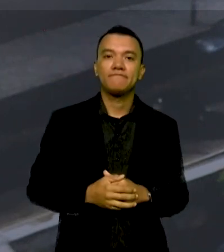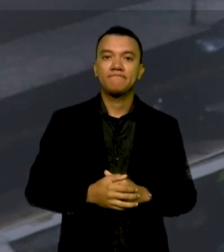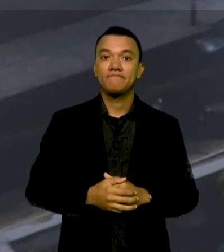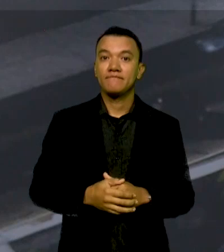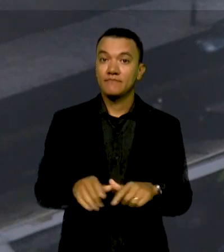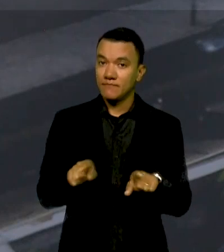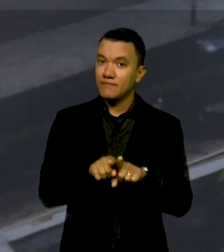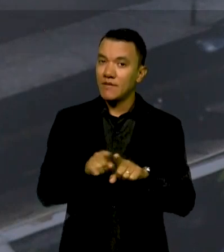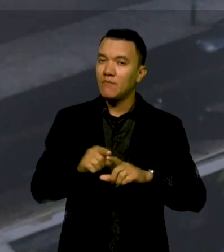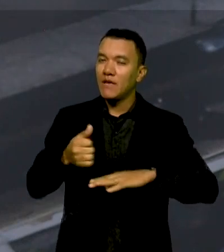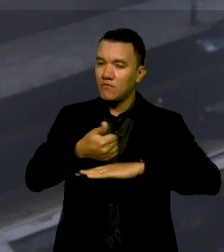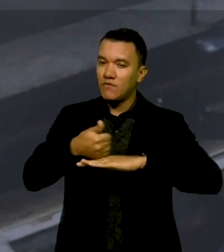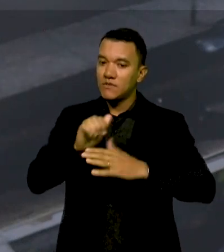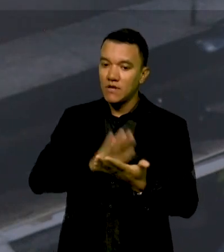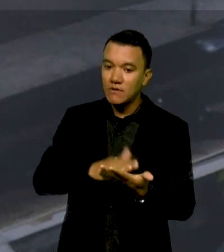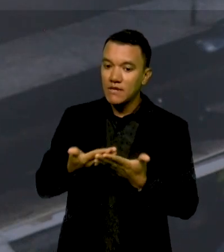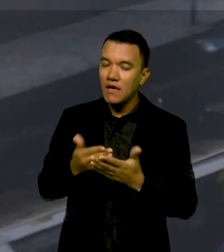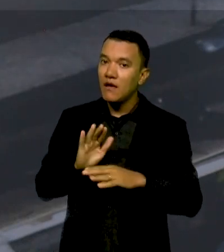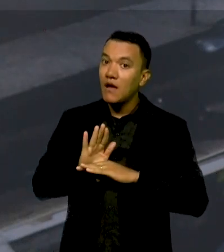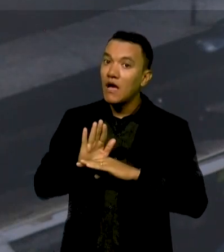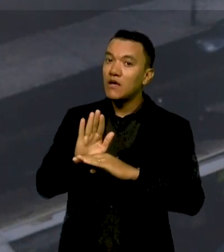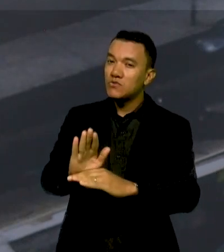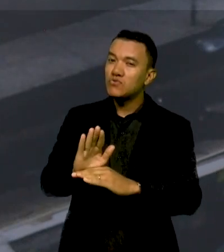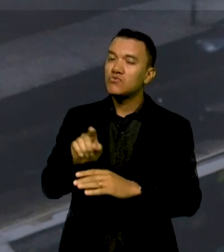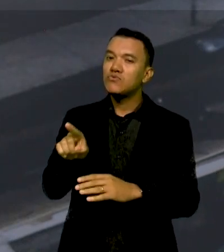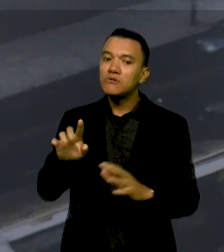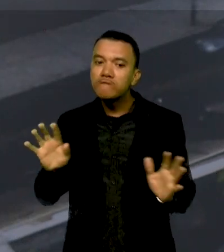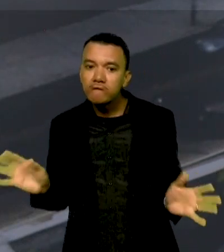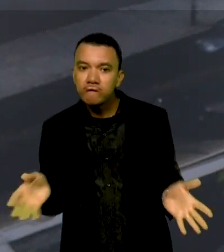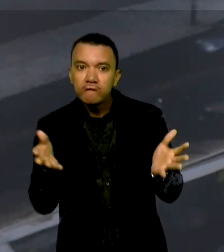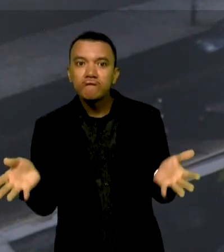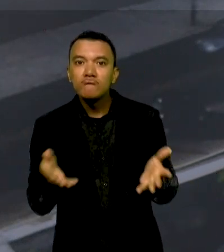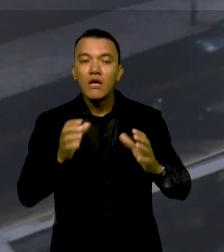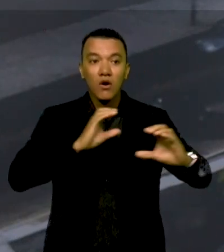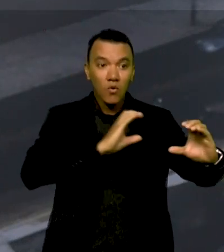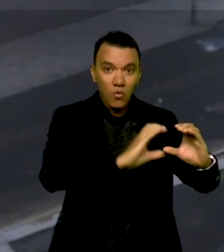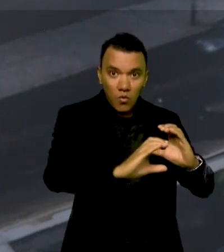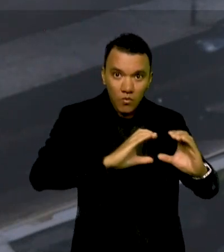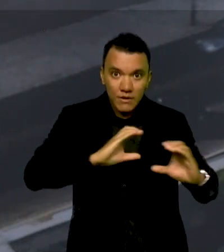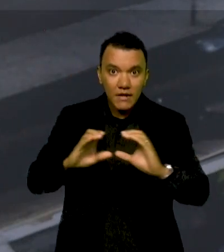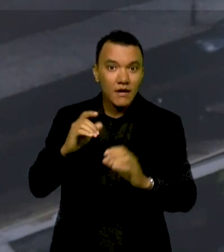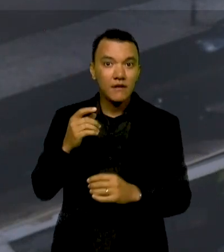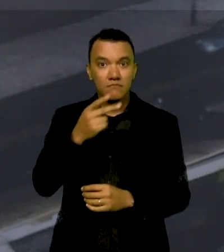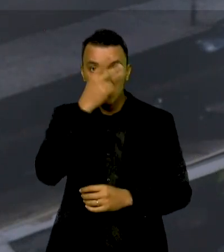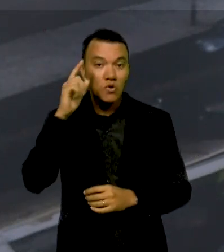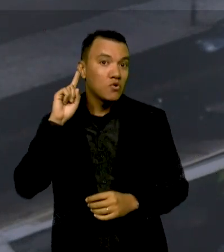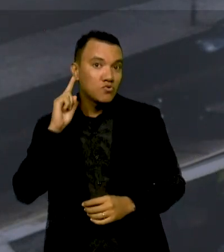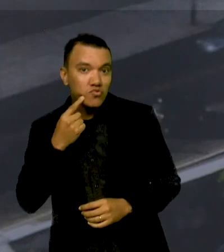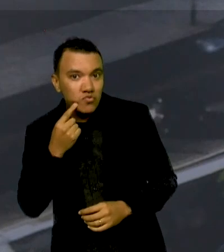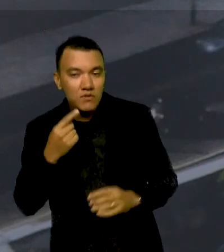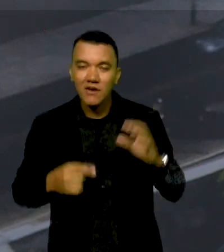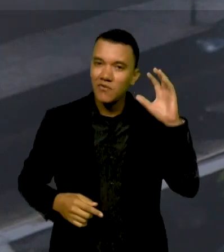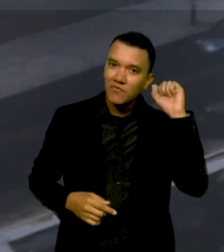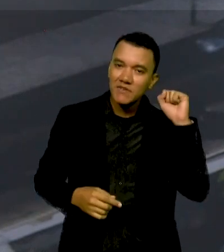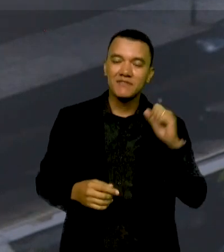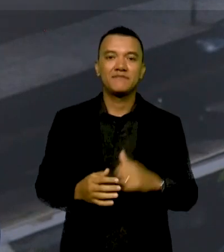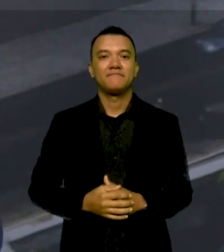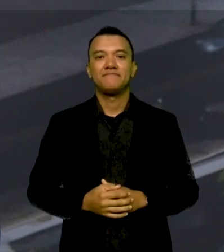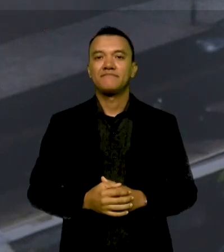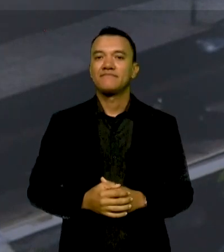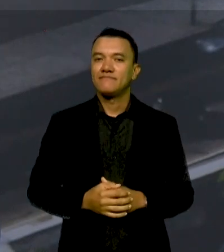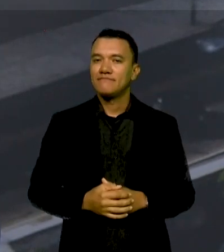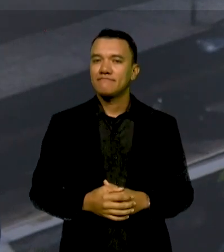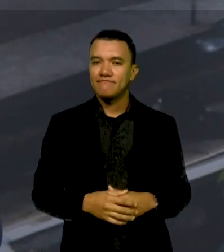intérpretes contribui para a promoção da comunicação entre pessoas surdas e ouvintes? Essas e